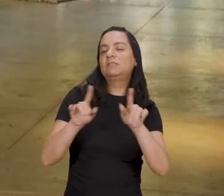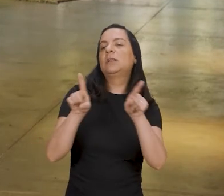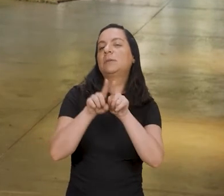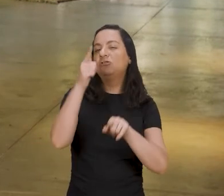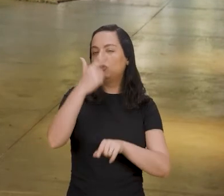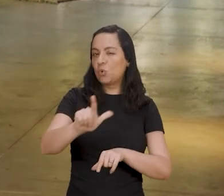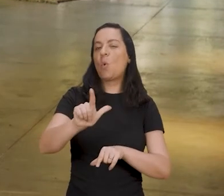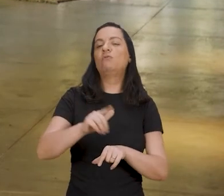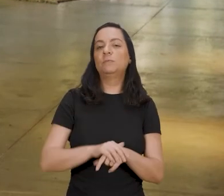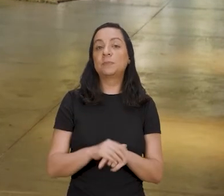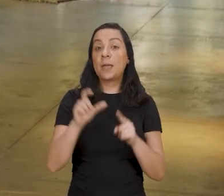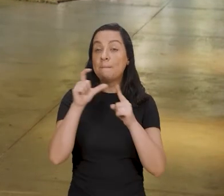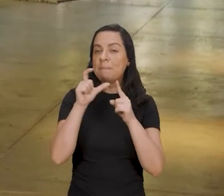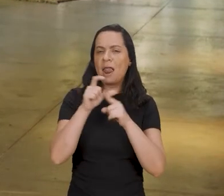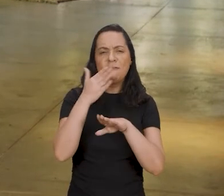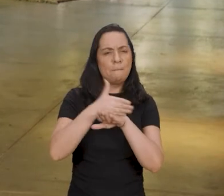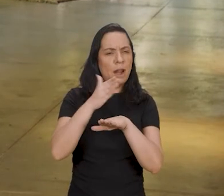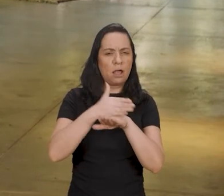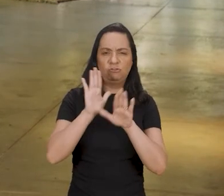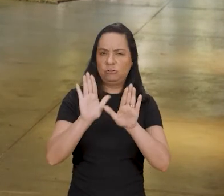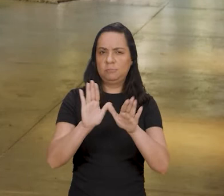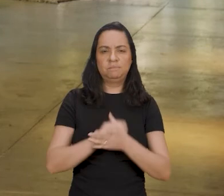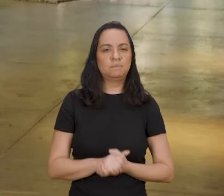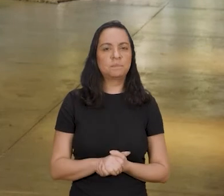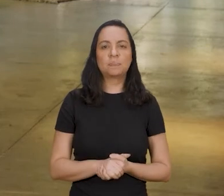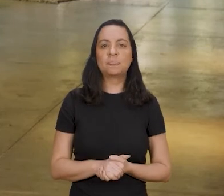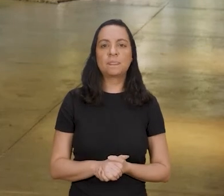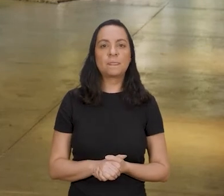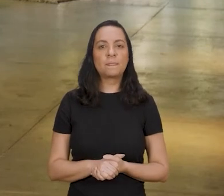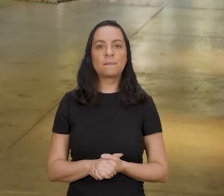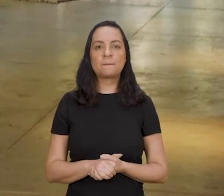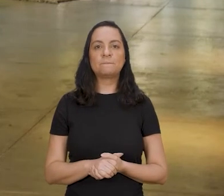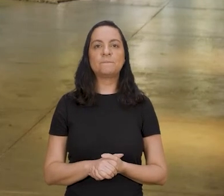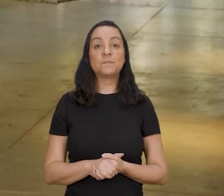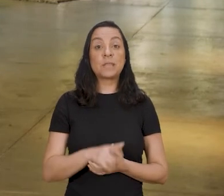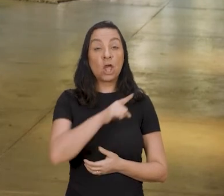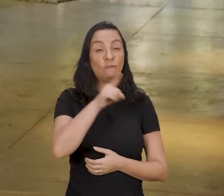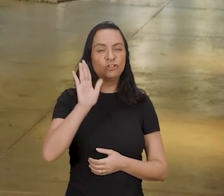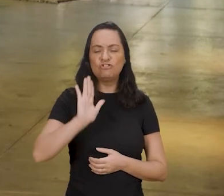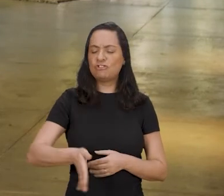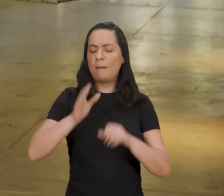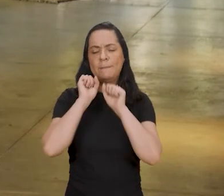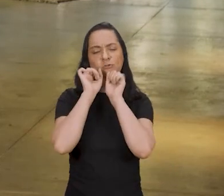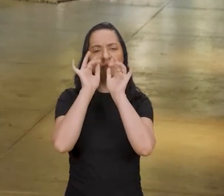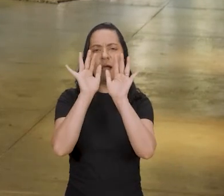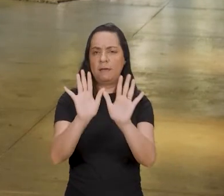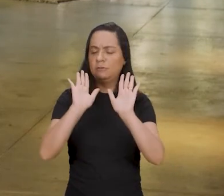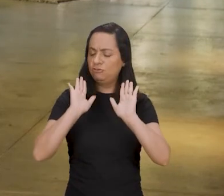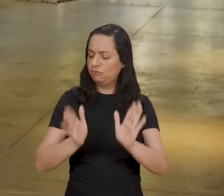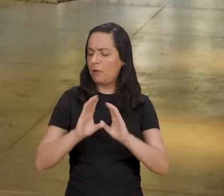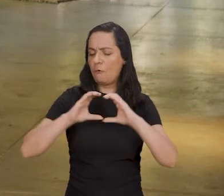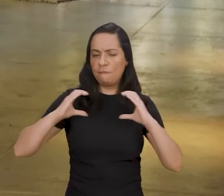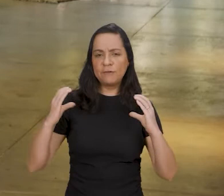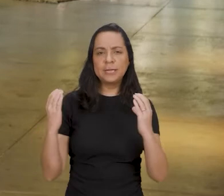vocês uma palavra muito prática, né? Muito prática. Vocês já foram muito abençoadas, acredito